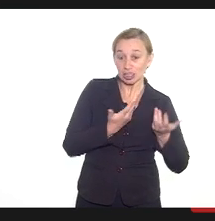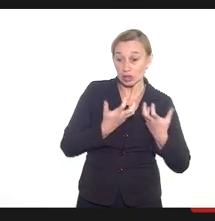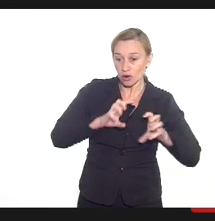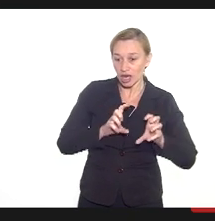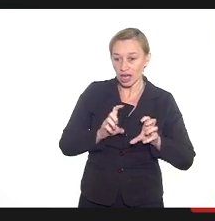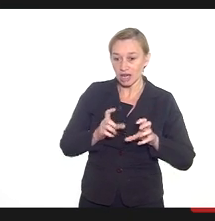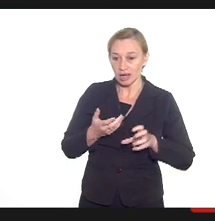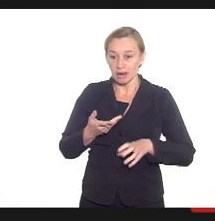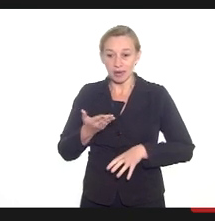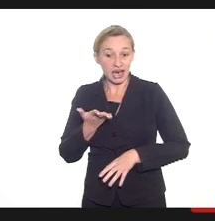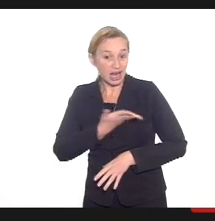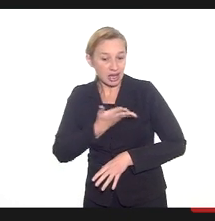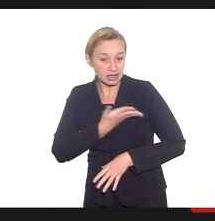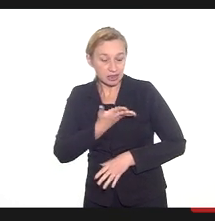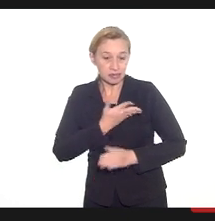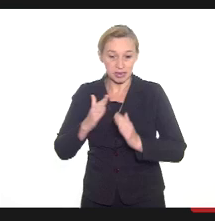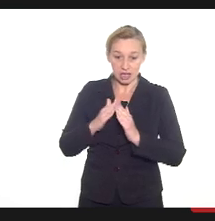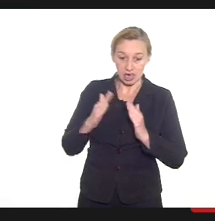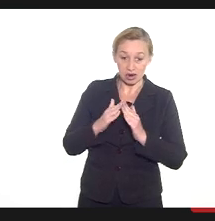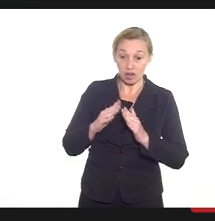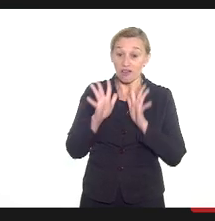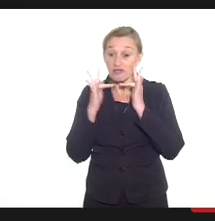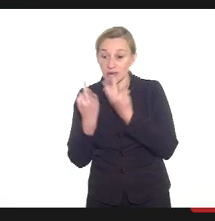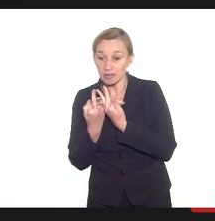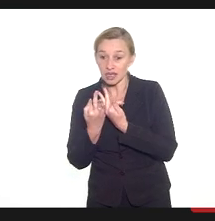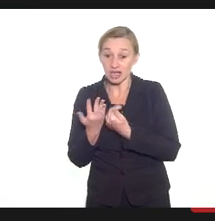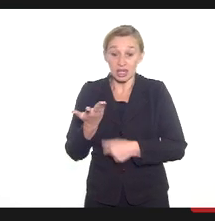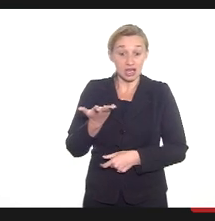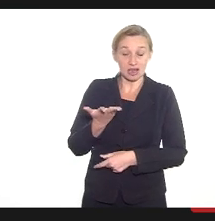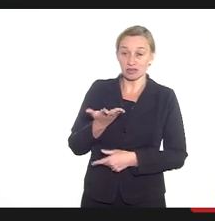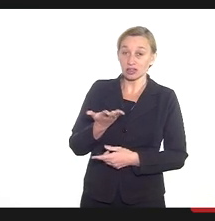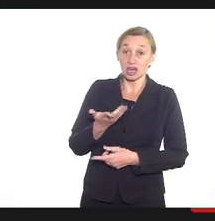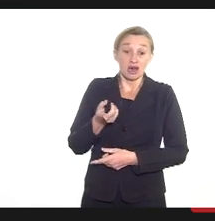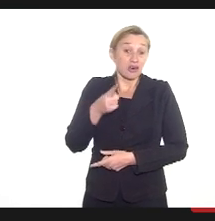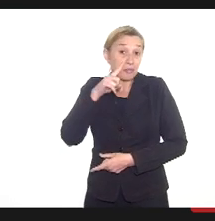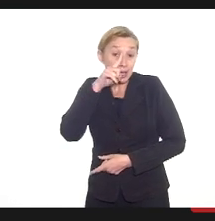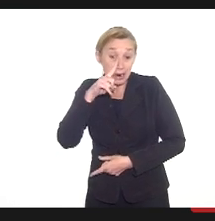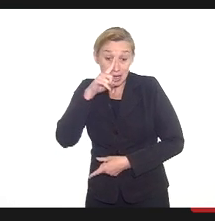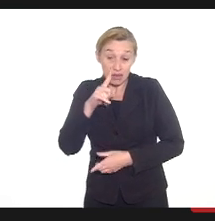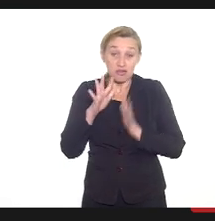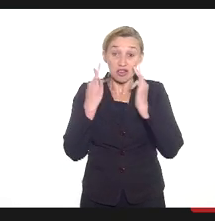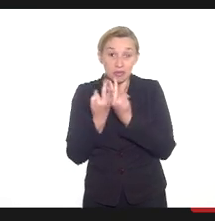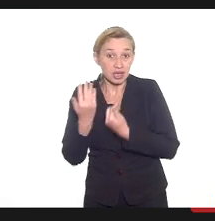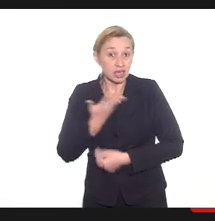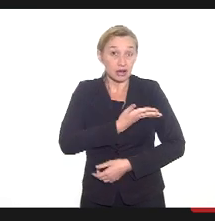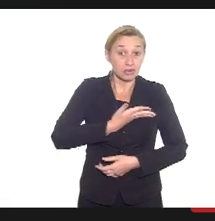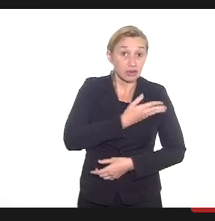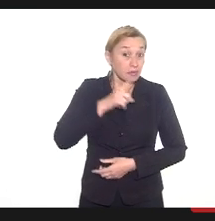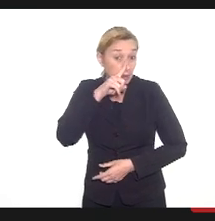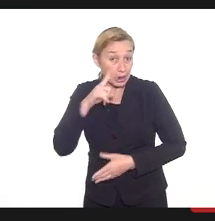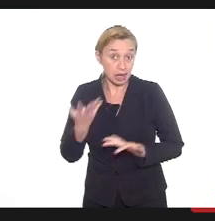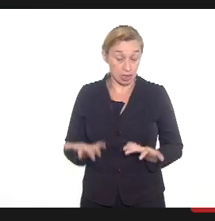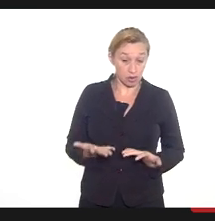casa de um amigo ou para uma família, que vai colocar em risco a família ou a amiga, porque